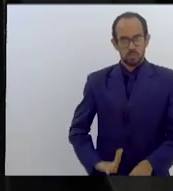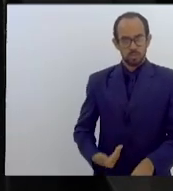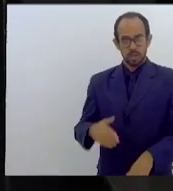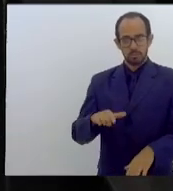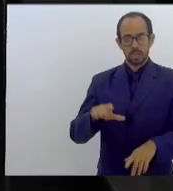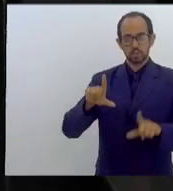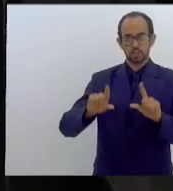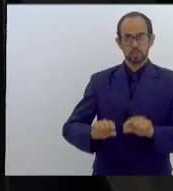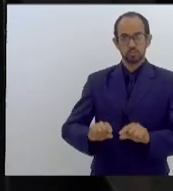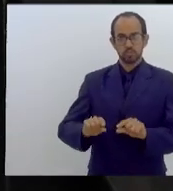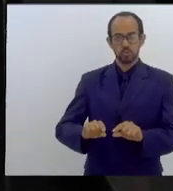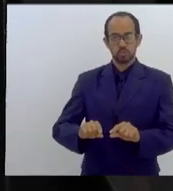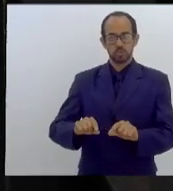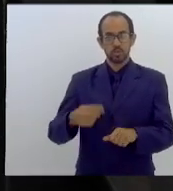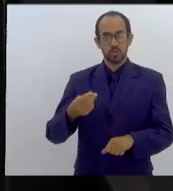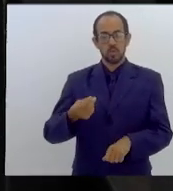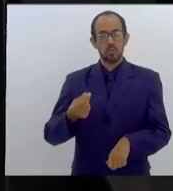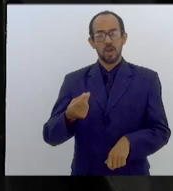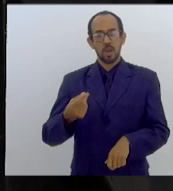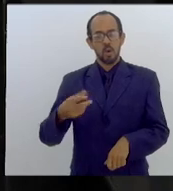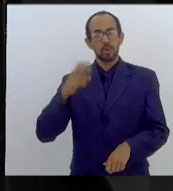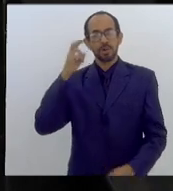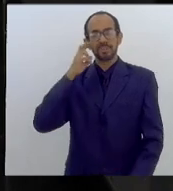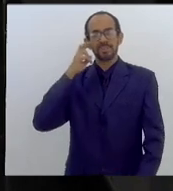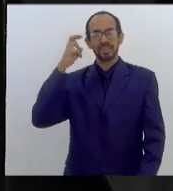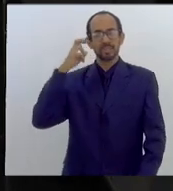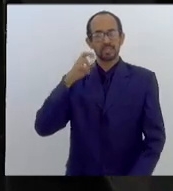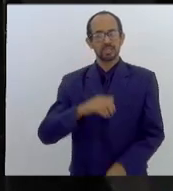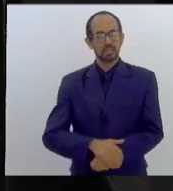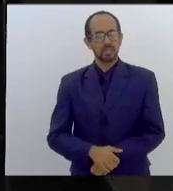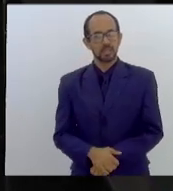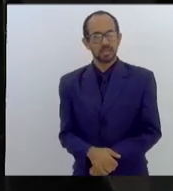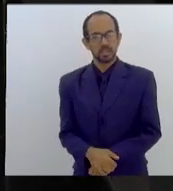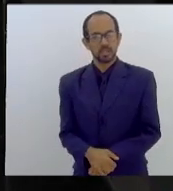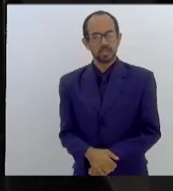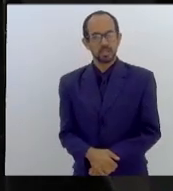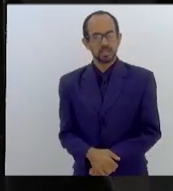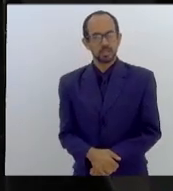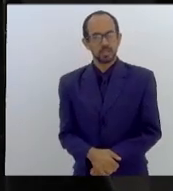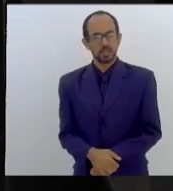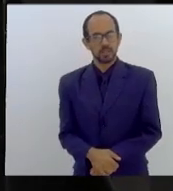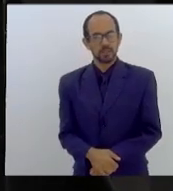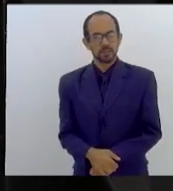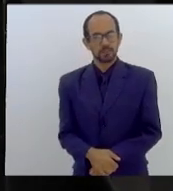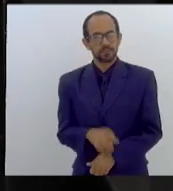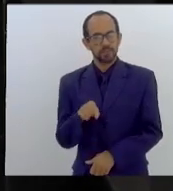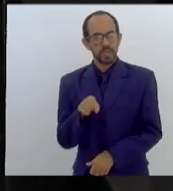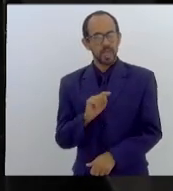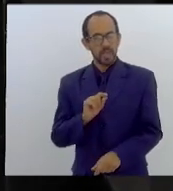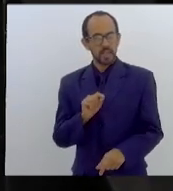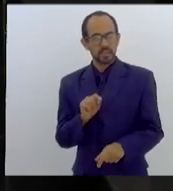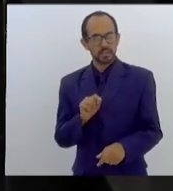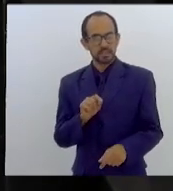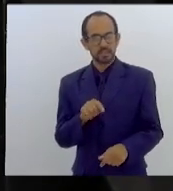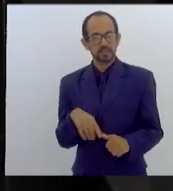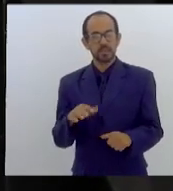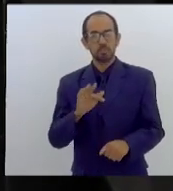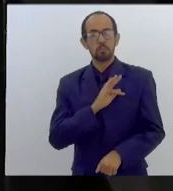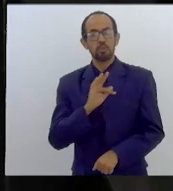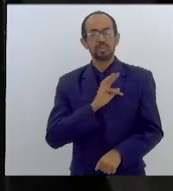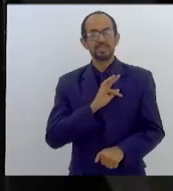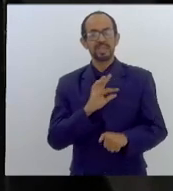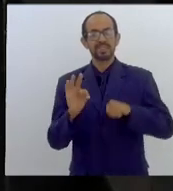a programação orçamentária para a inteligência. Reduziu para a inteligência. Reduziu para essa dimensão da polícia técnica, da